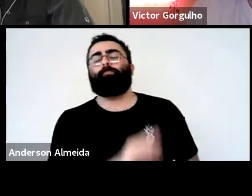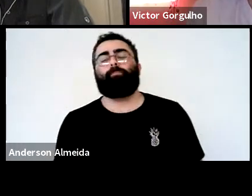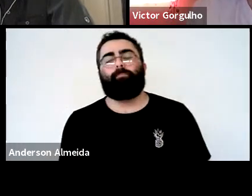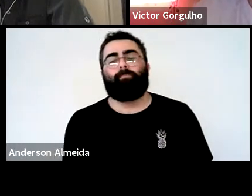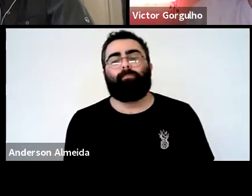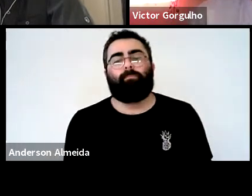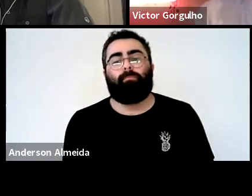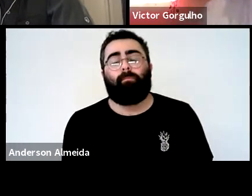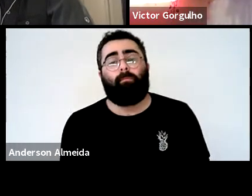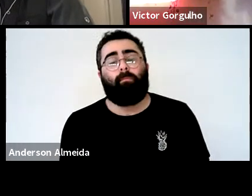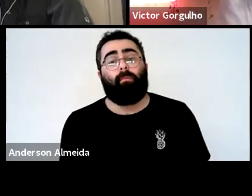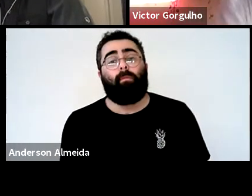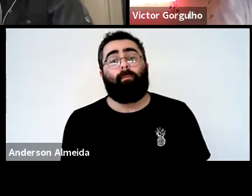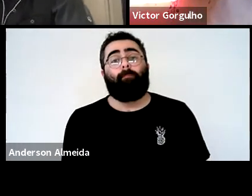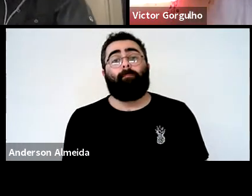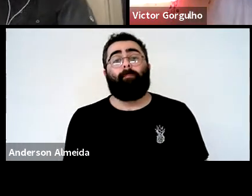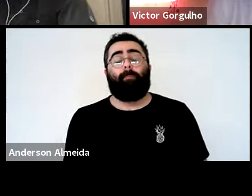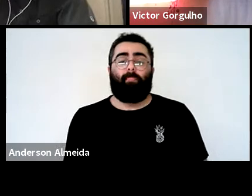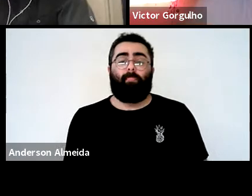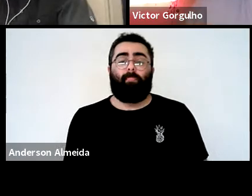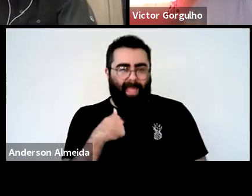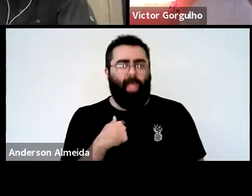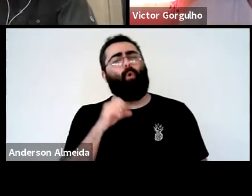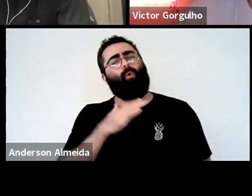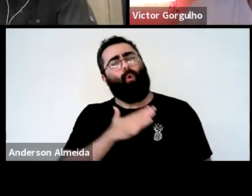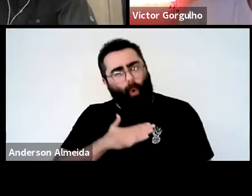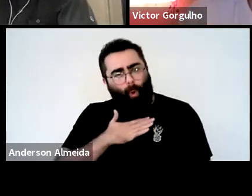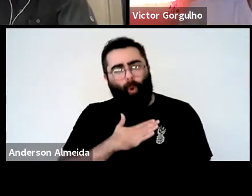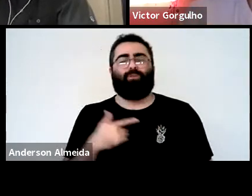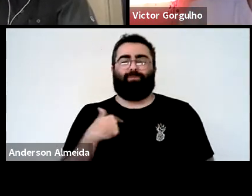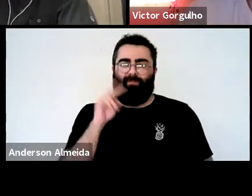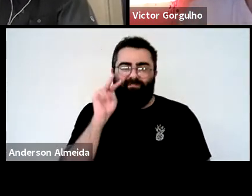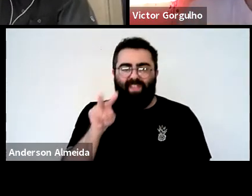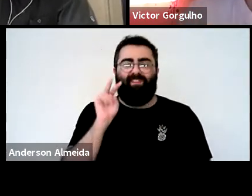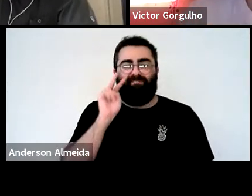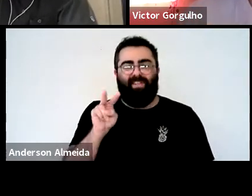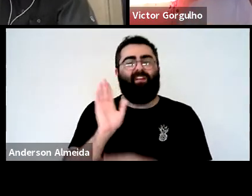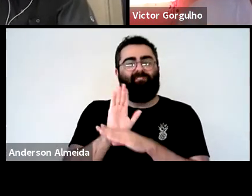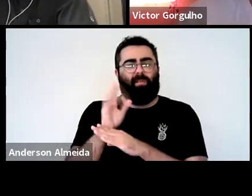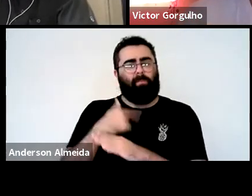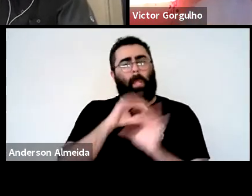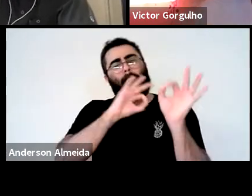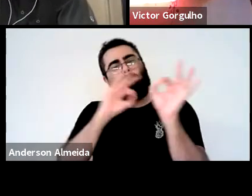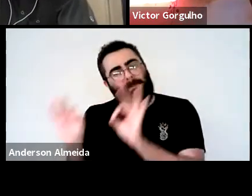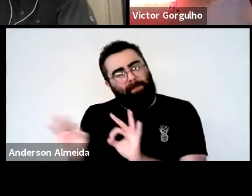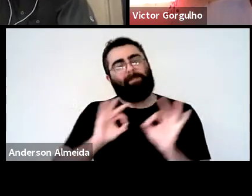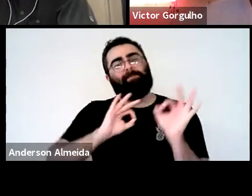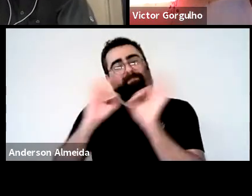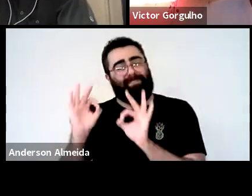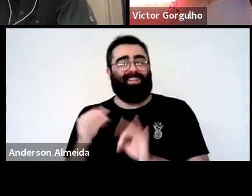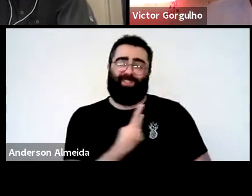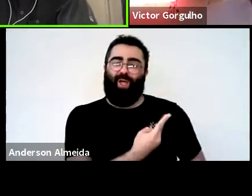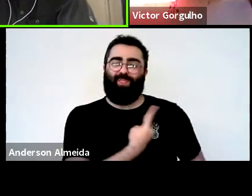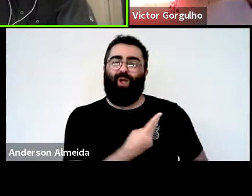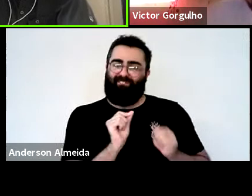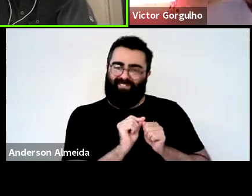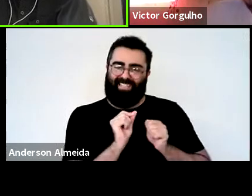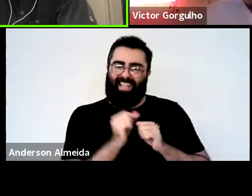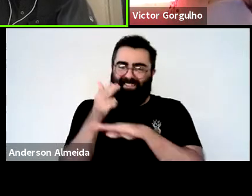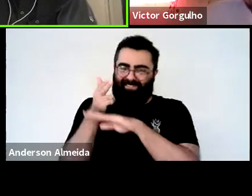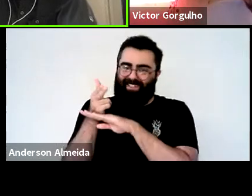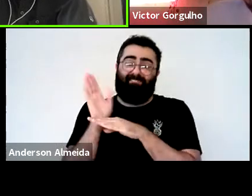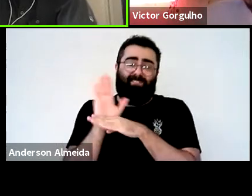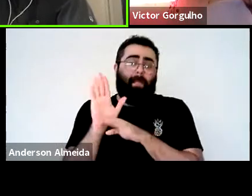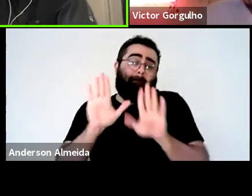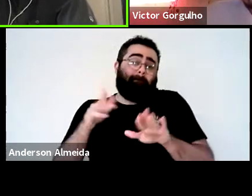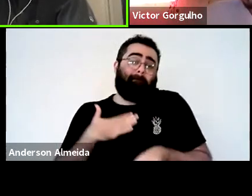que o filme, enfim, eu vejo o filme bastante, embora a gente tenha feito o filme, eu volto a vê-lo muitas vezes, assim. Eu Tem uma só